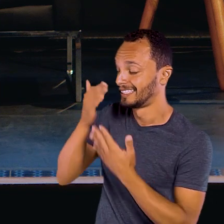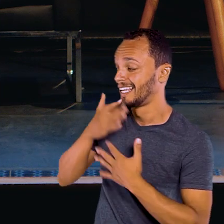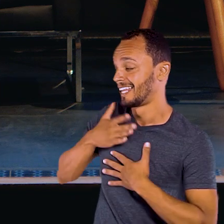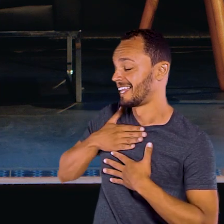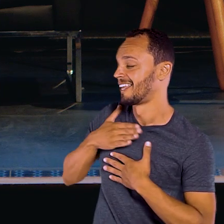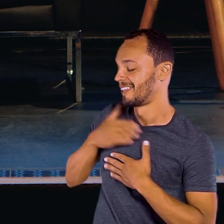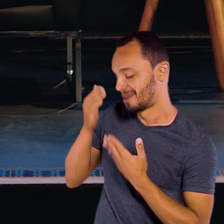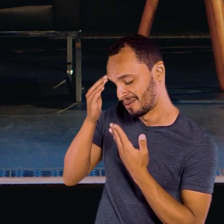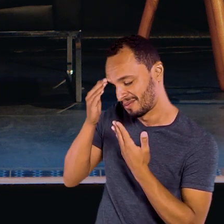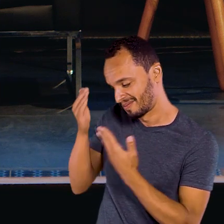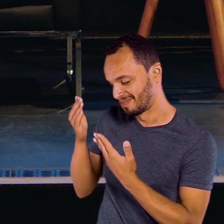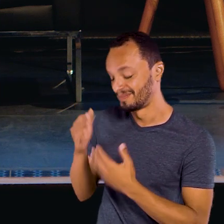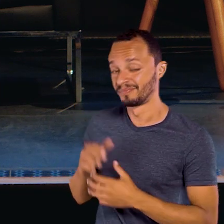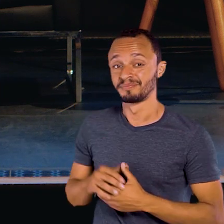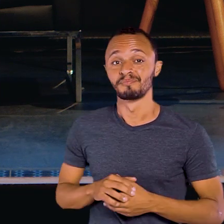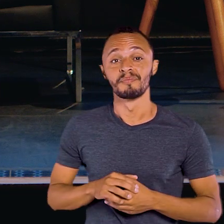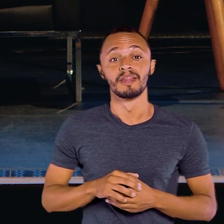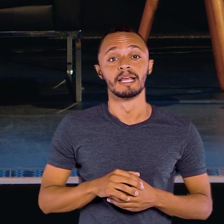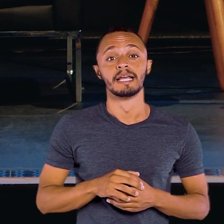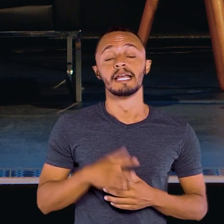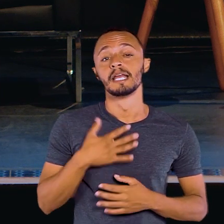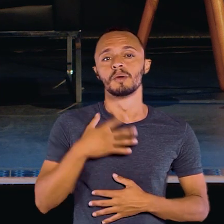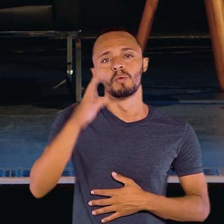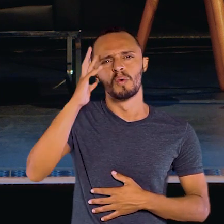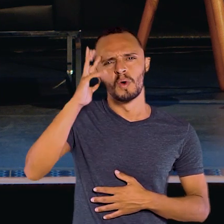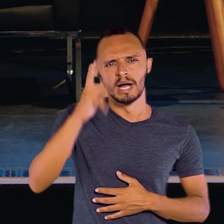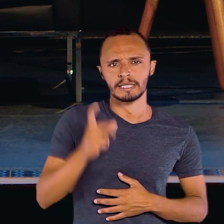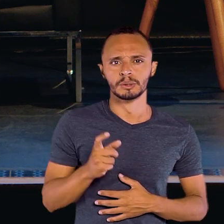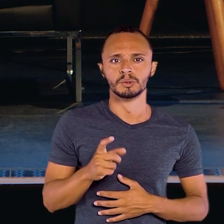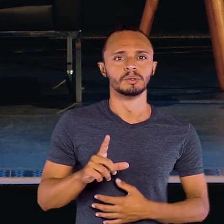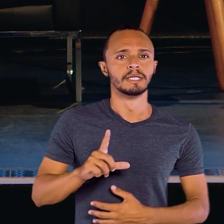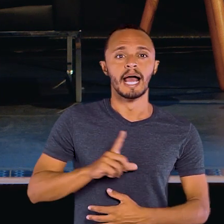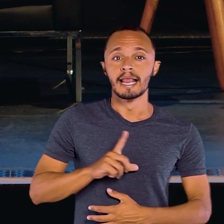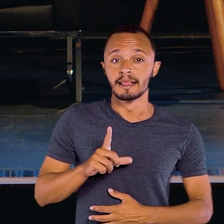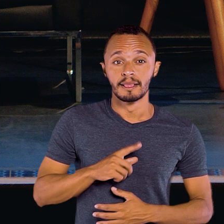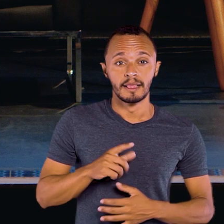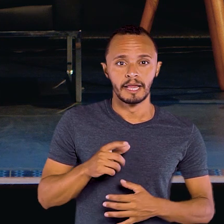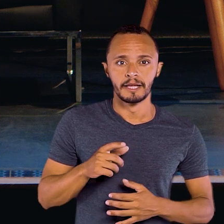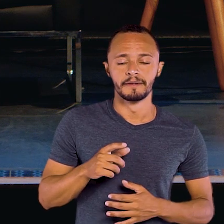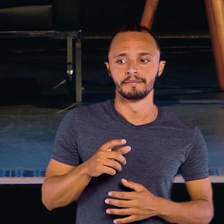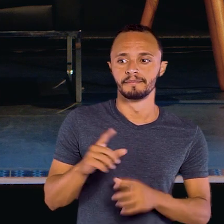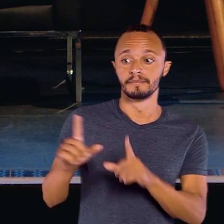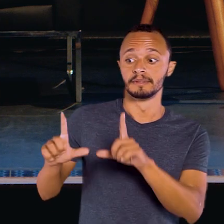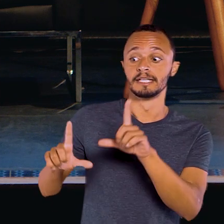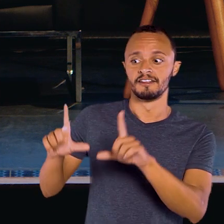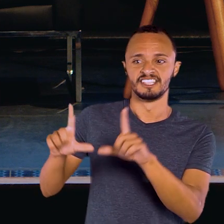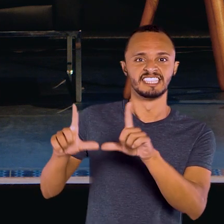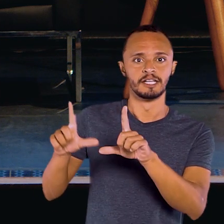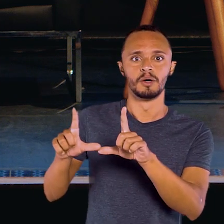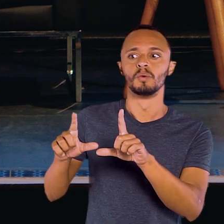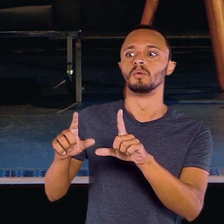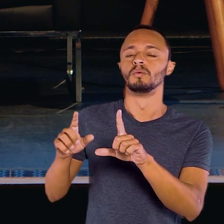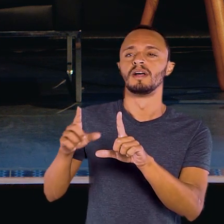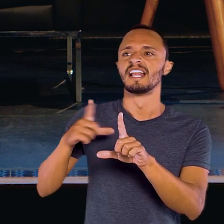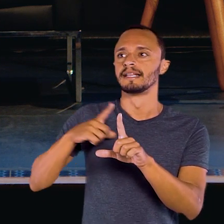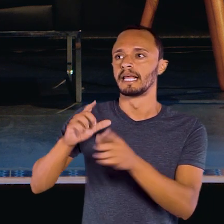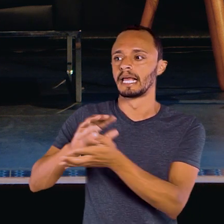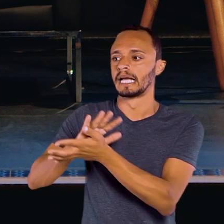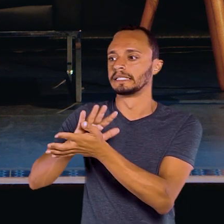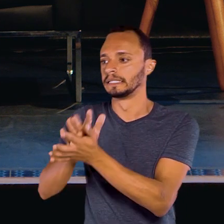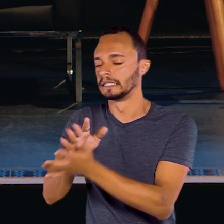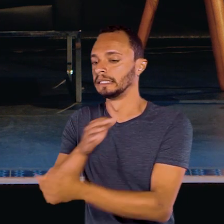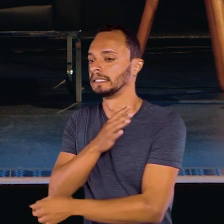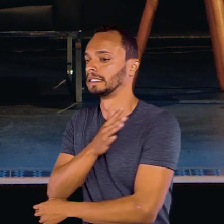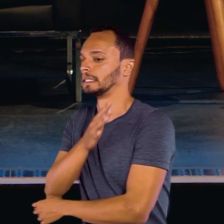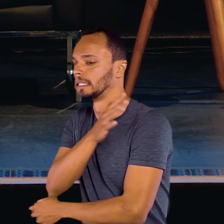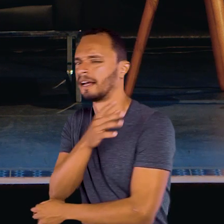gente, é o seguinte, né? Existem todos esses casos grotescos que a gente vê na mídia, de racismo, e chamou o outro de macaco,